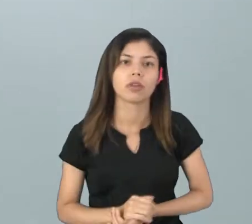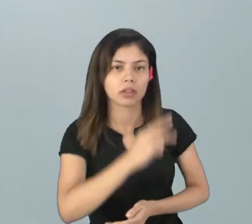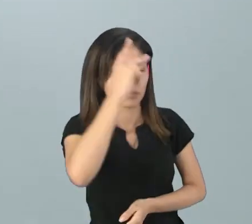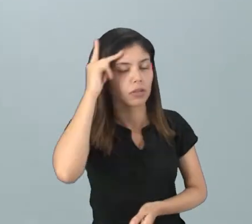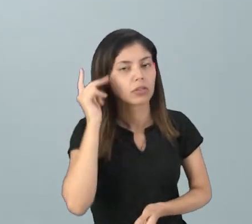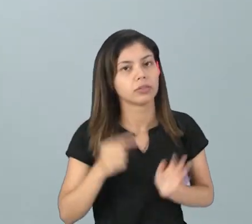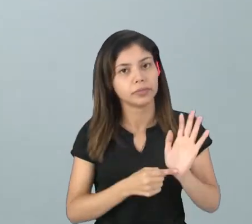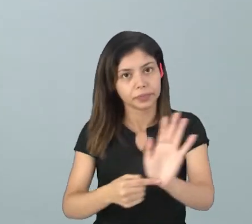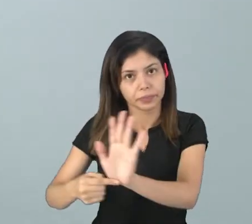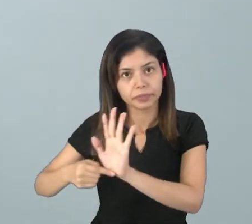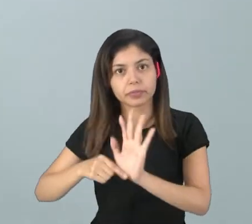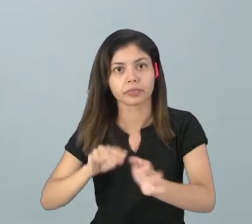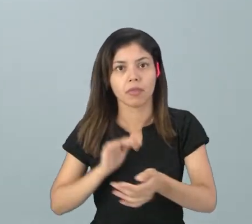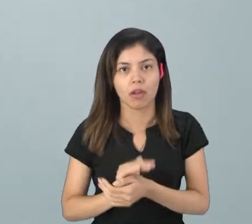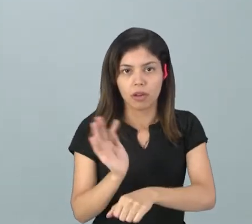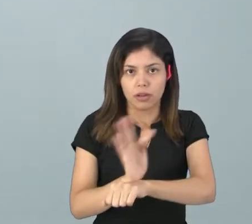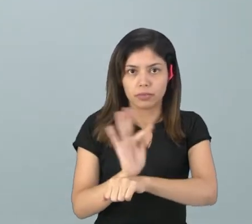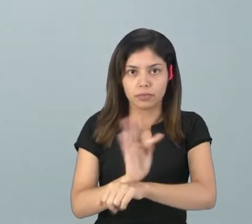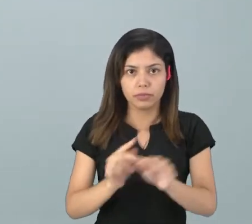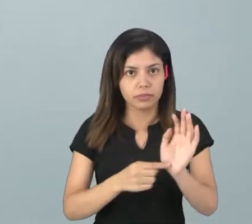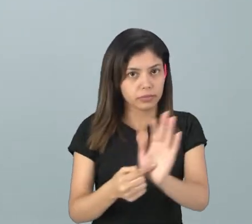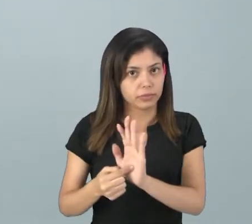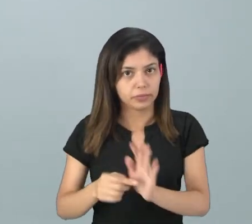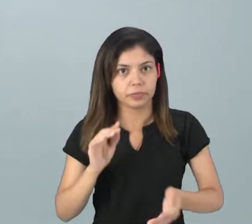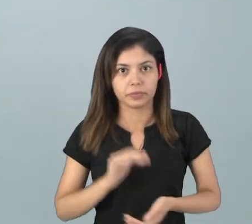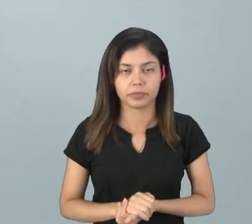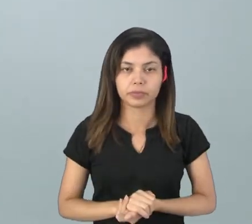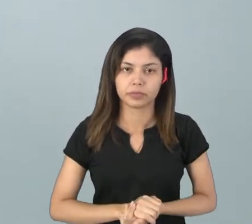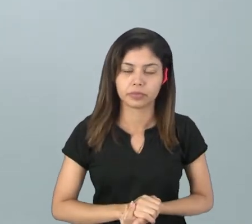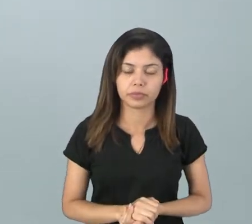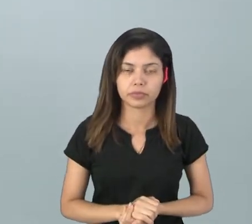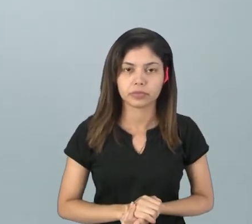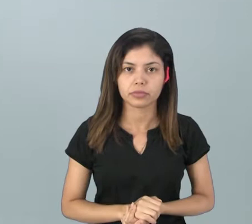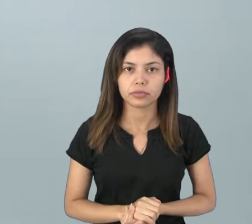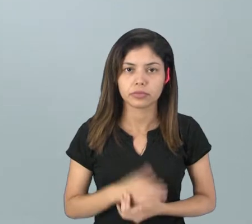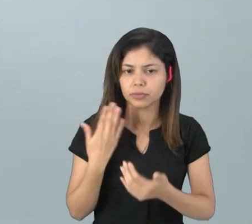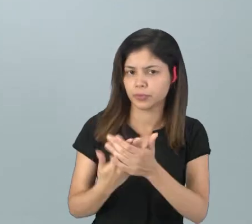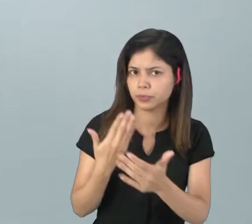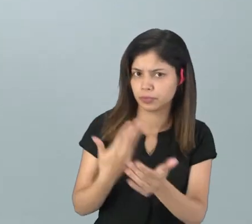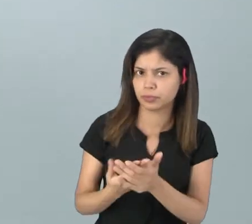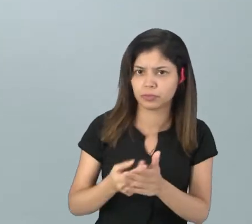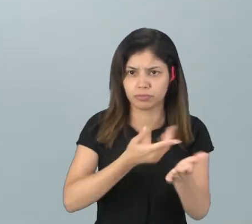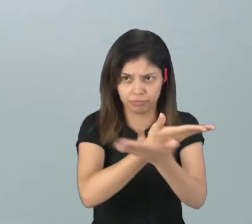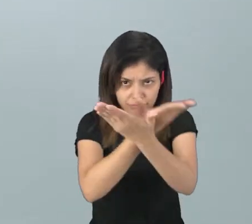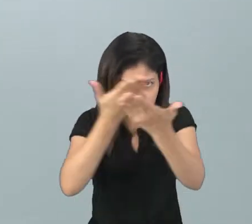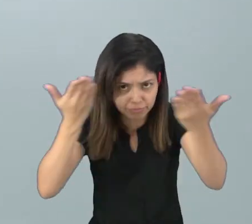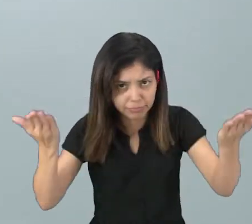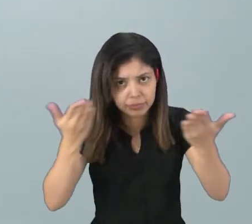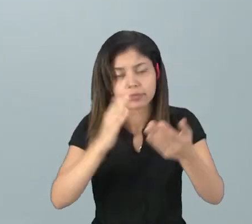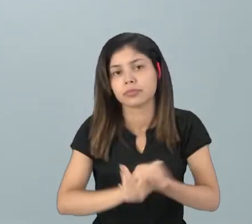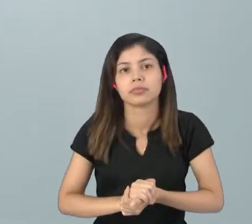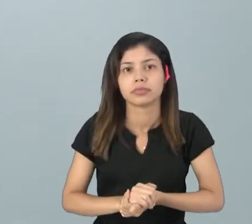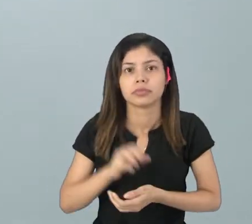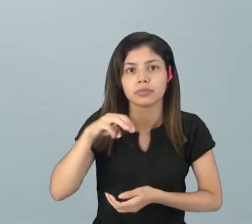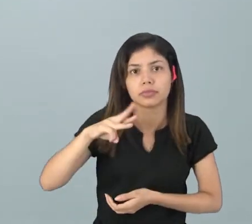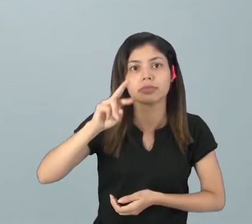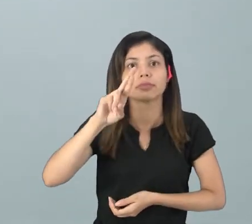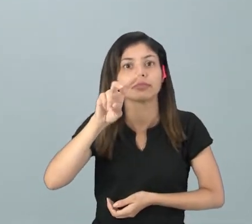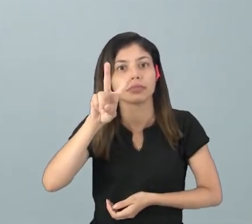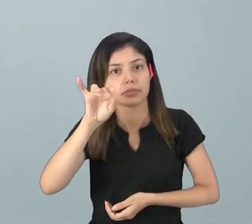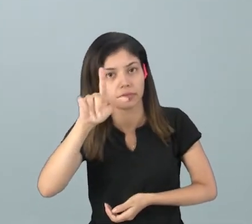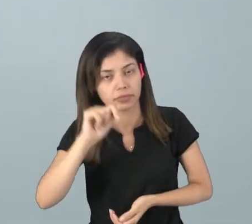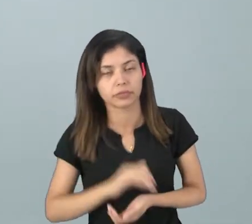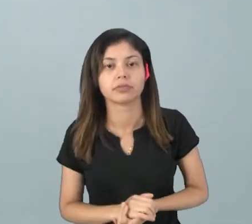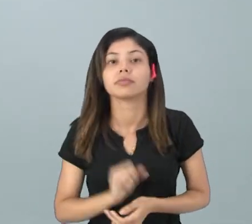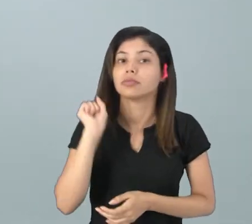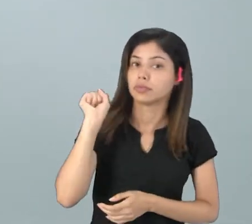são apresentadas, né, nos filmes, né, da Marvel, dos estúdios aí, da Warner, mas sim